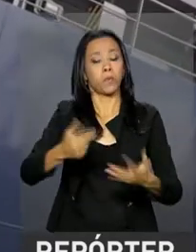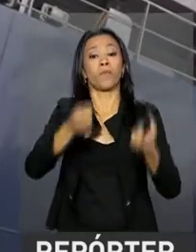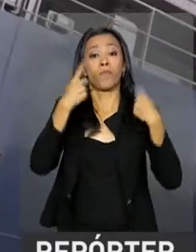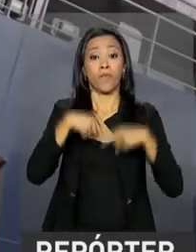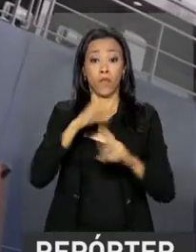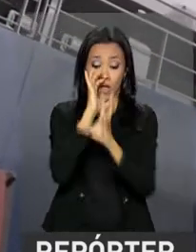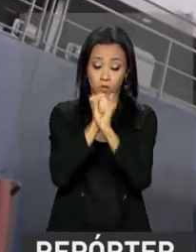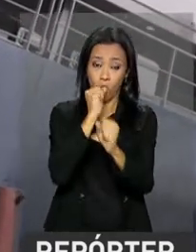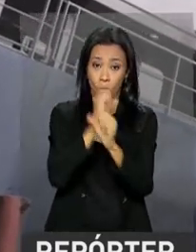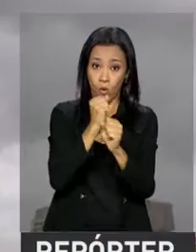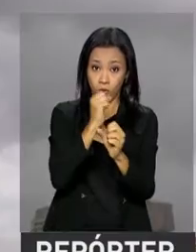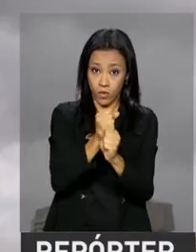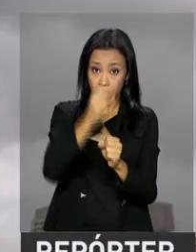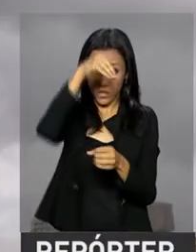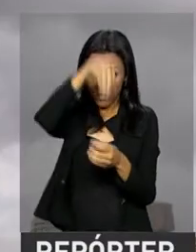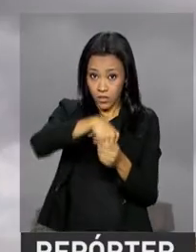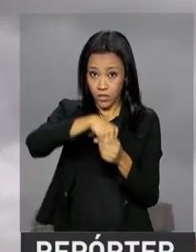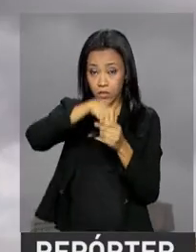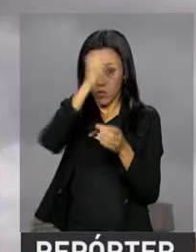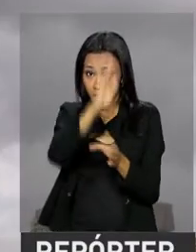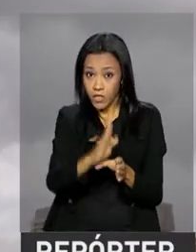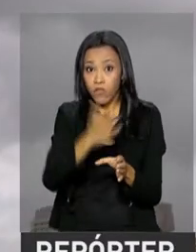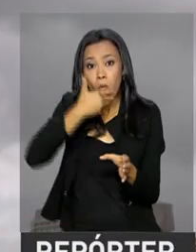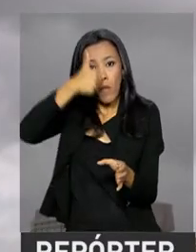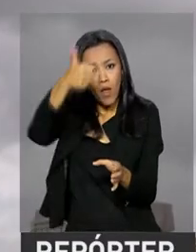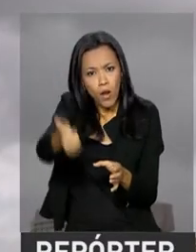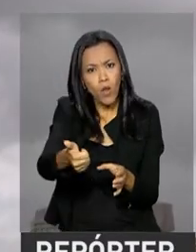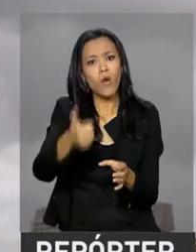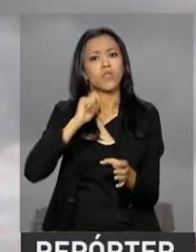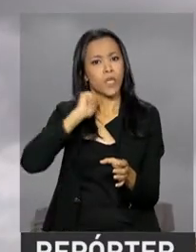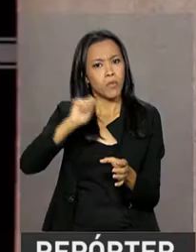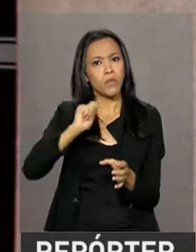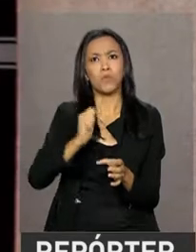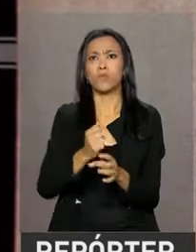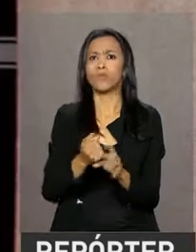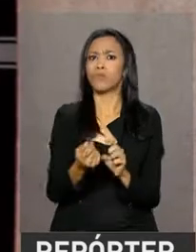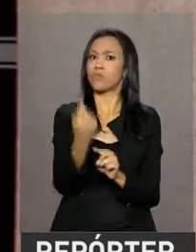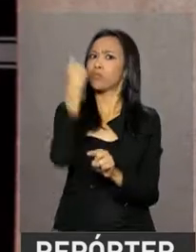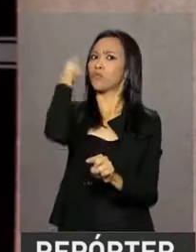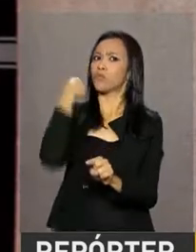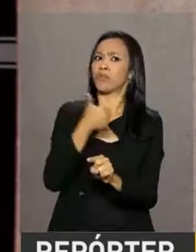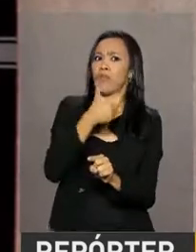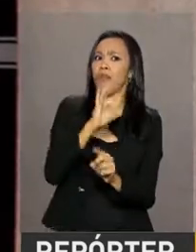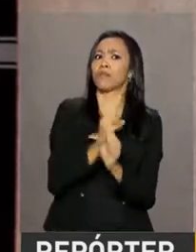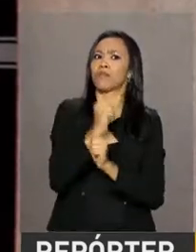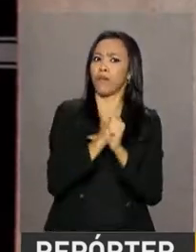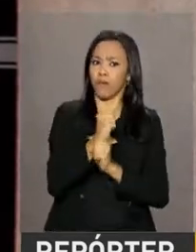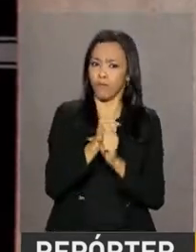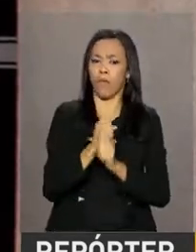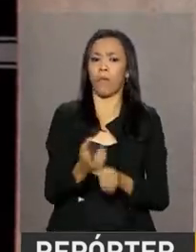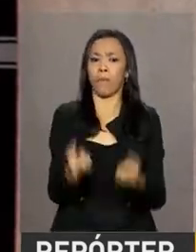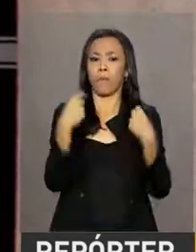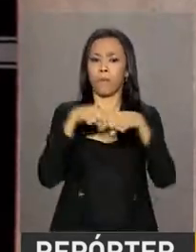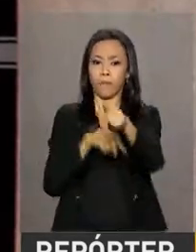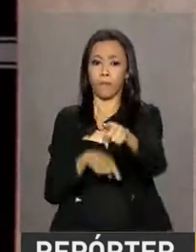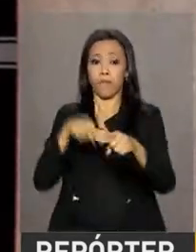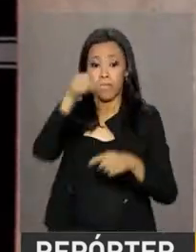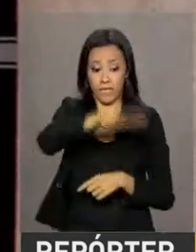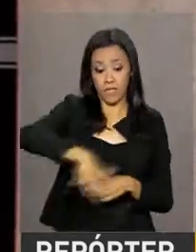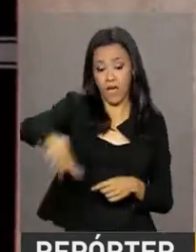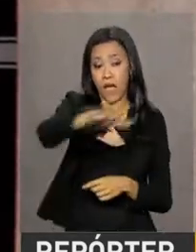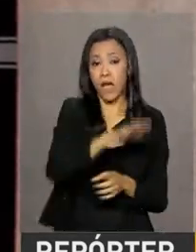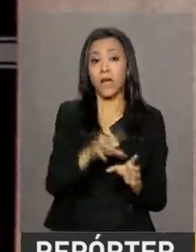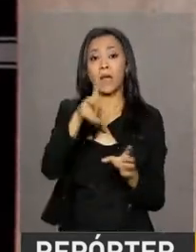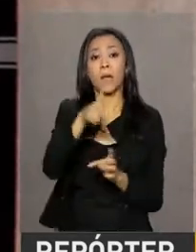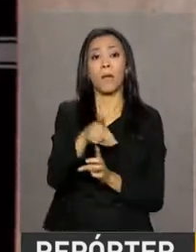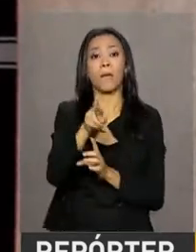das contas externas de abril foi o melhor dos últimos dez anos em abril o investimento estrangeiro no setor produtivo do país